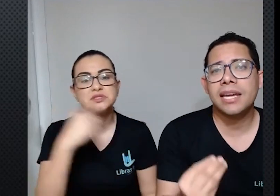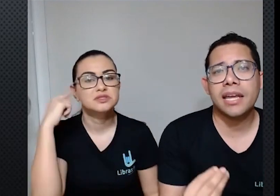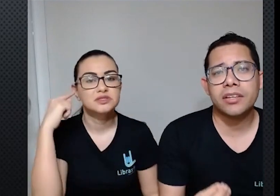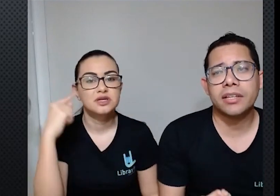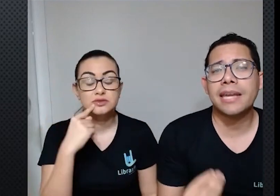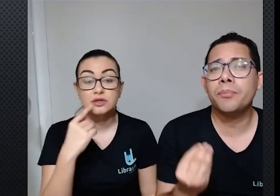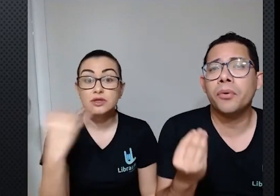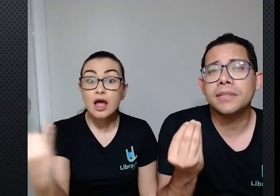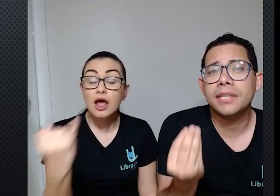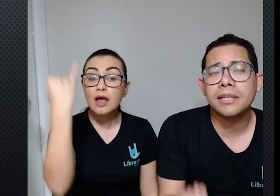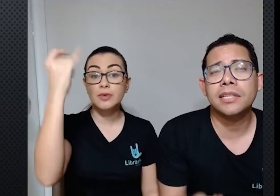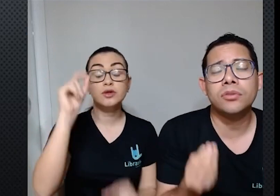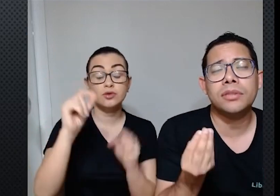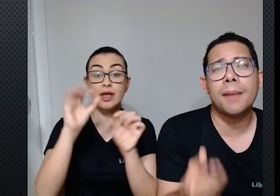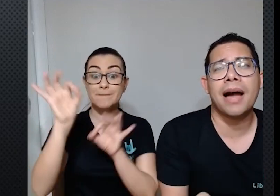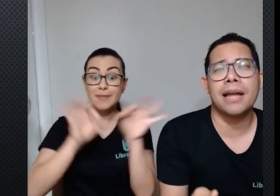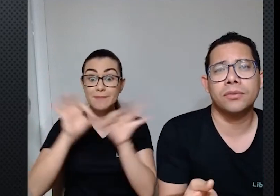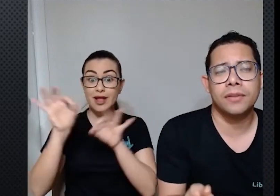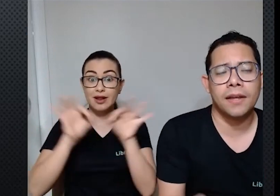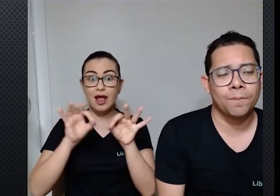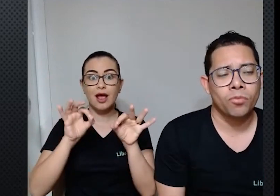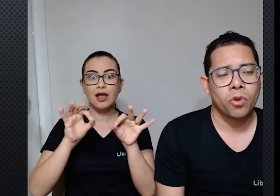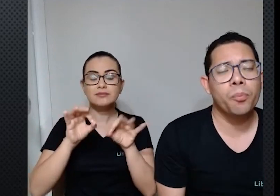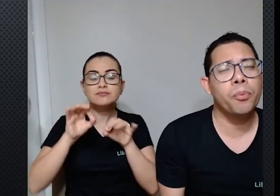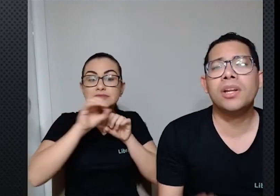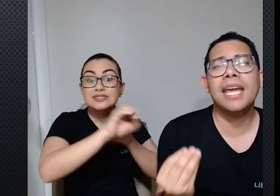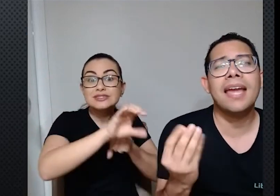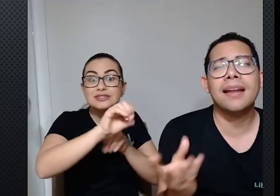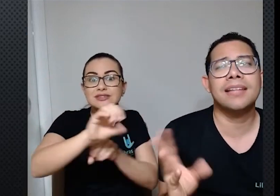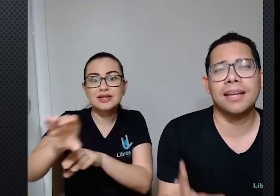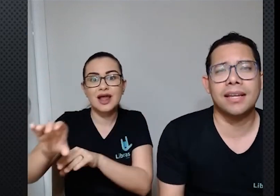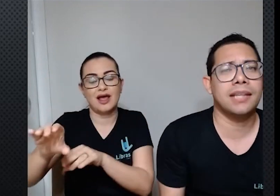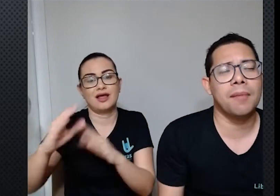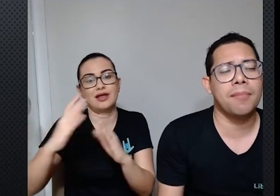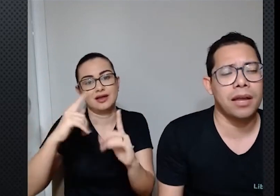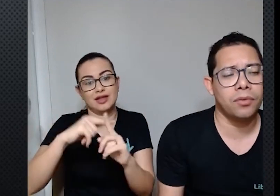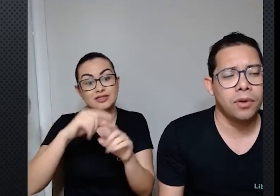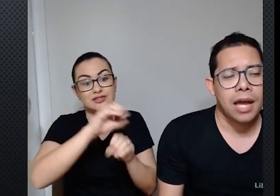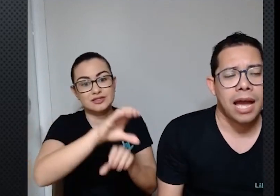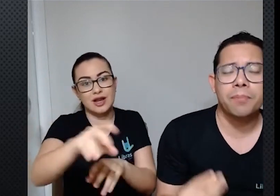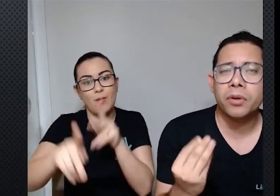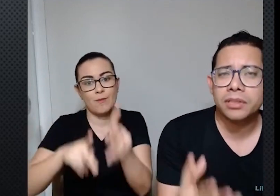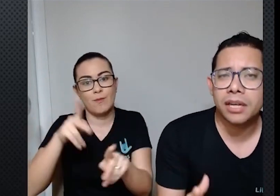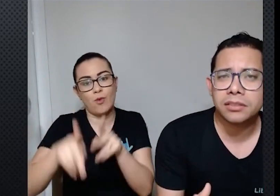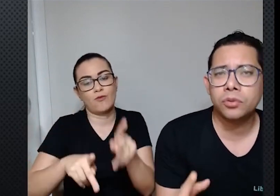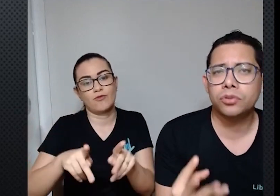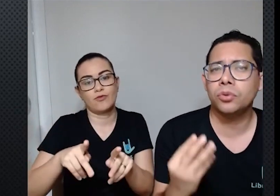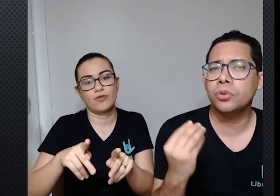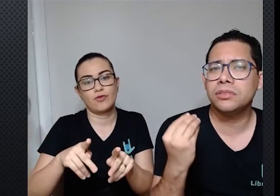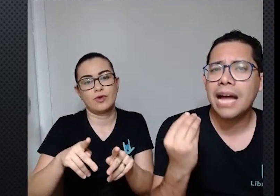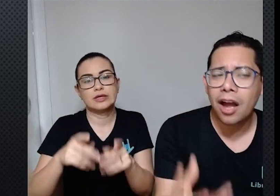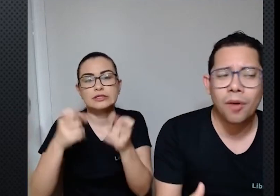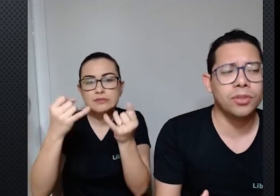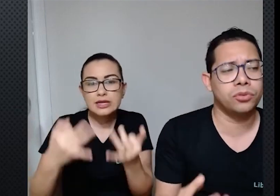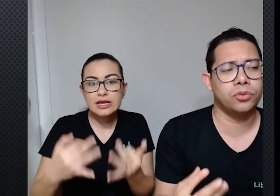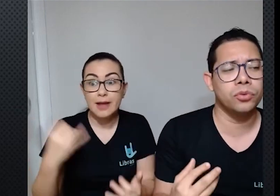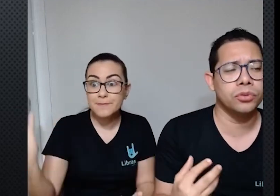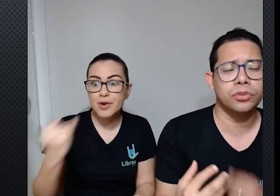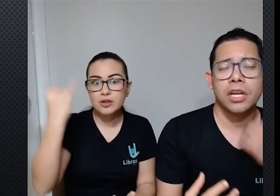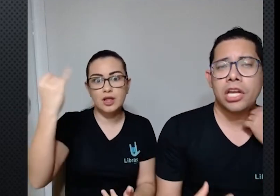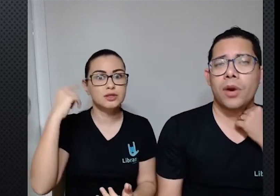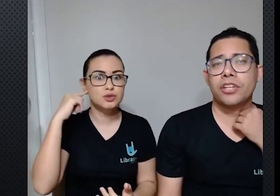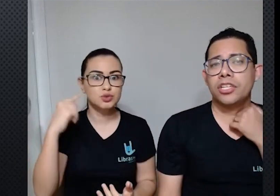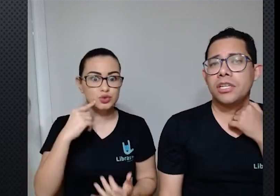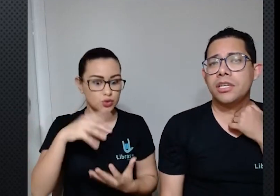Conscientizar a igreja da importância do trabalho, né? O porquê realizar aquele trabalho, a importância dos surdos, da alma dos